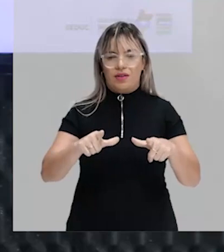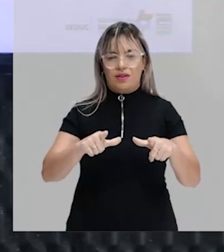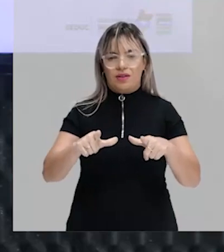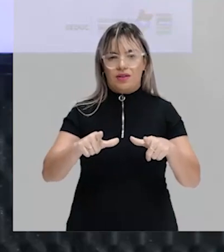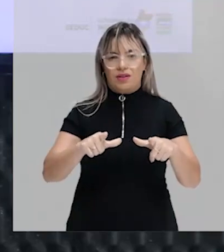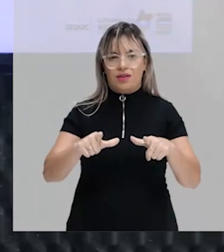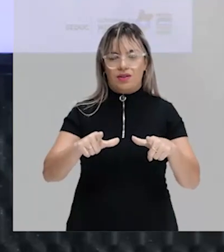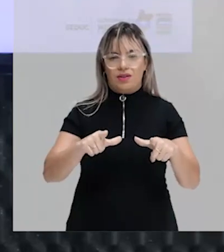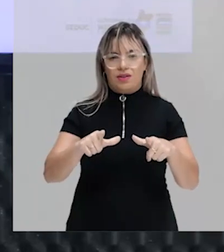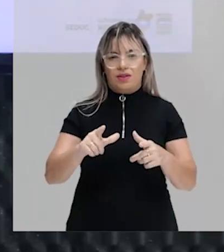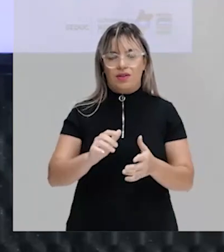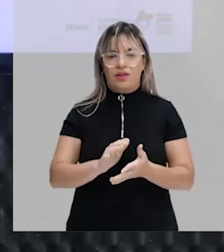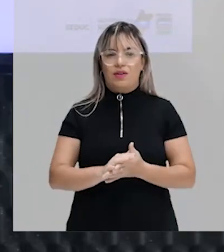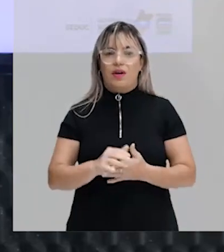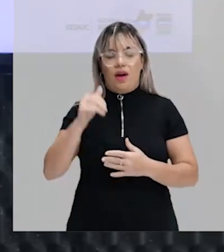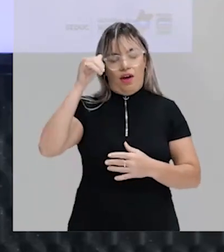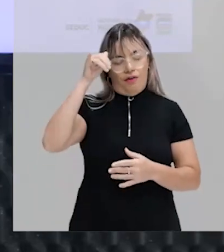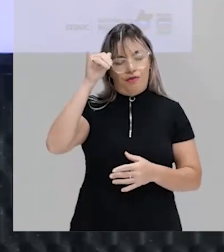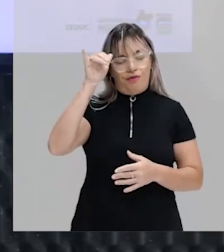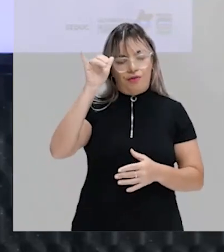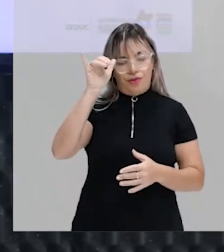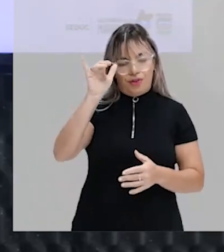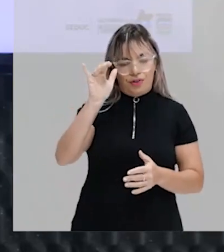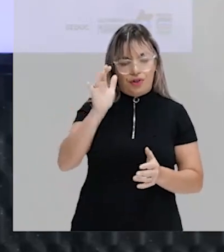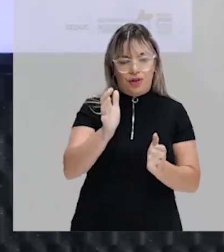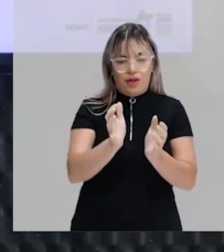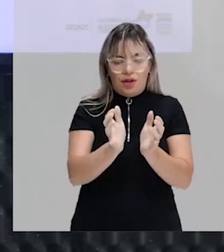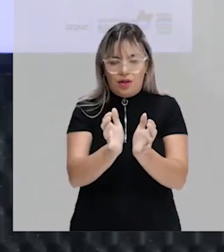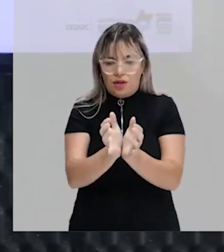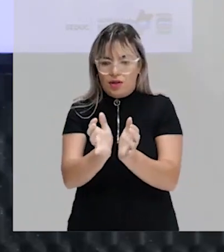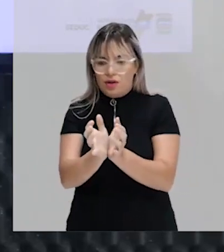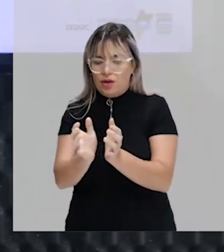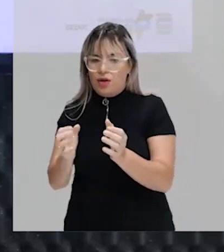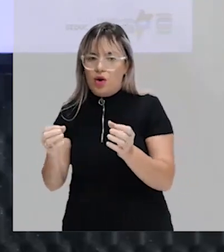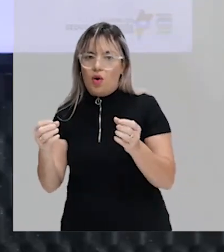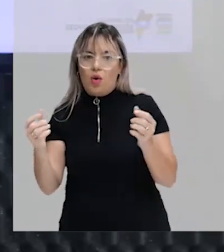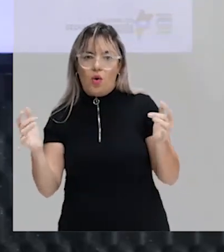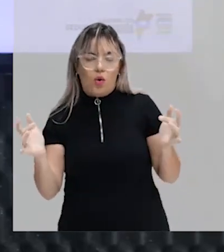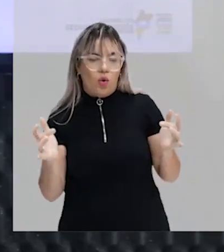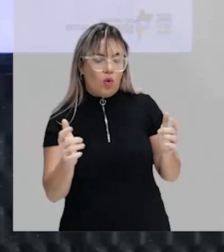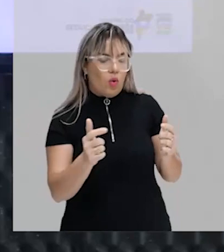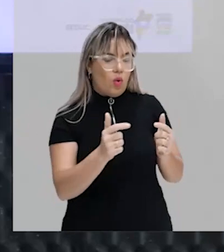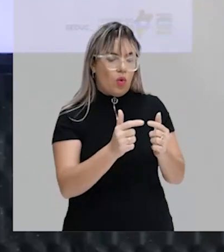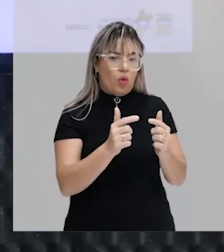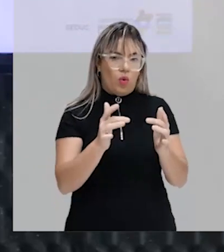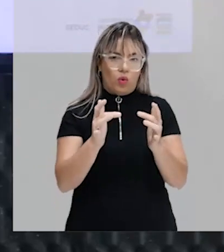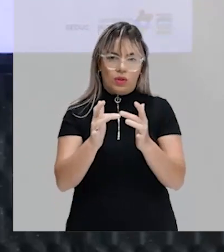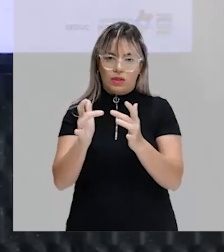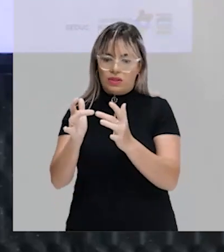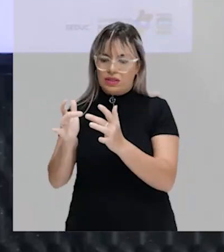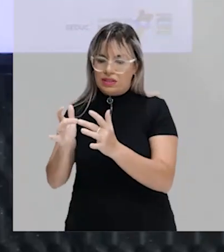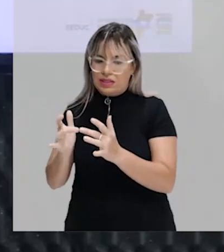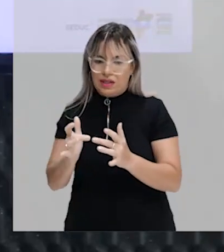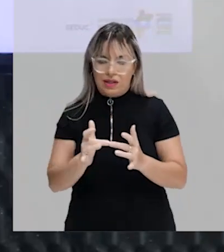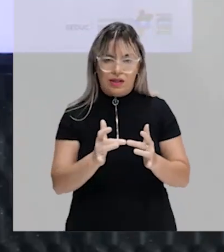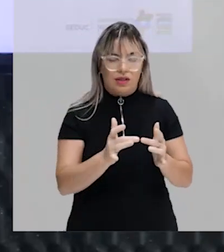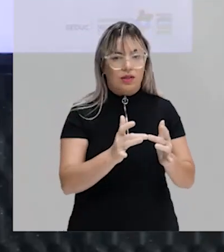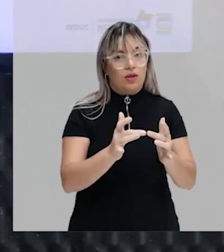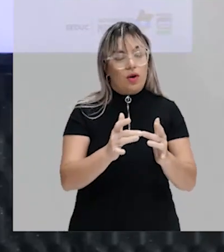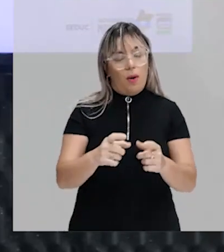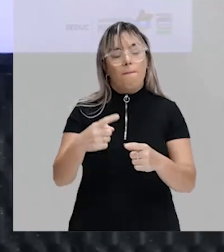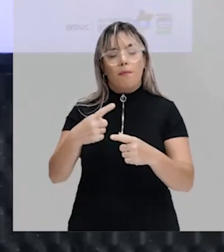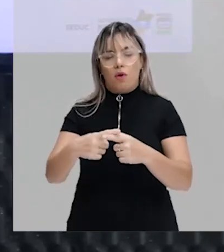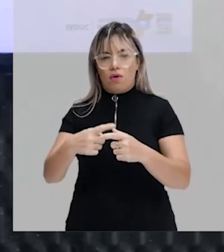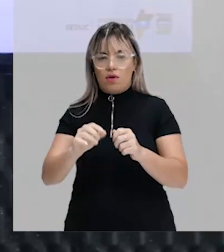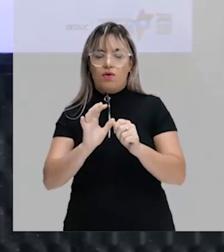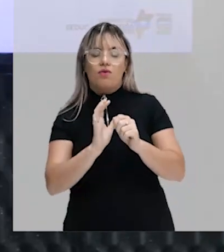E evitando ainda a aglomeração, porque o vírus ainda passeia por aí. E usa, infelizmente, os nossos corpos para